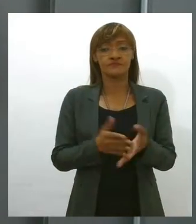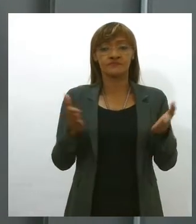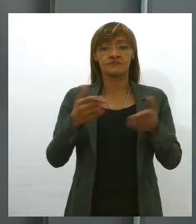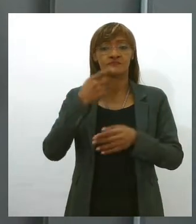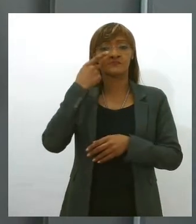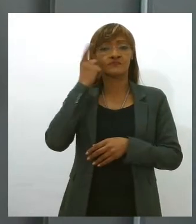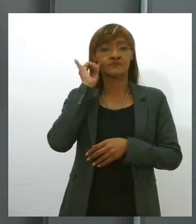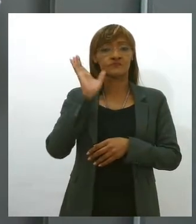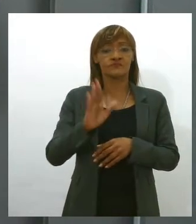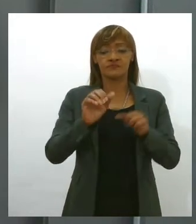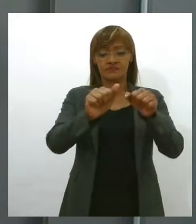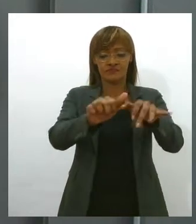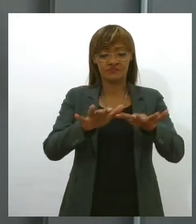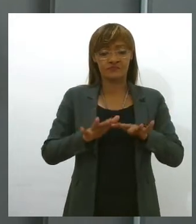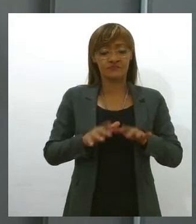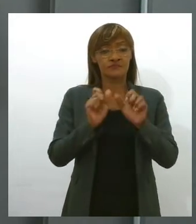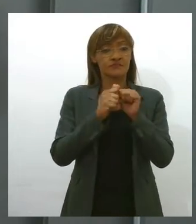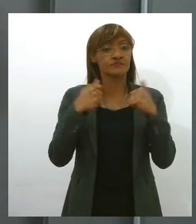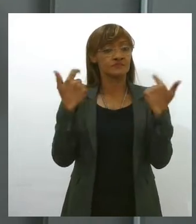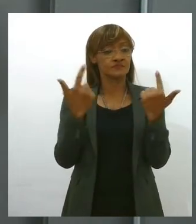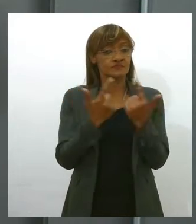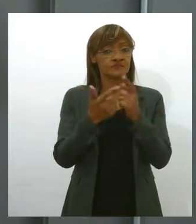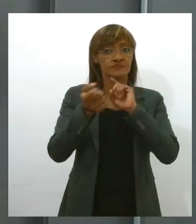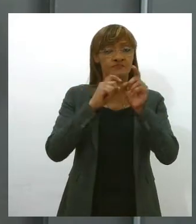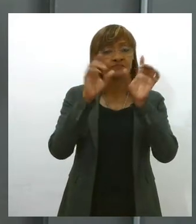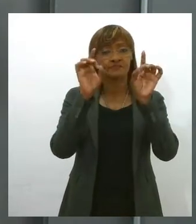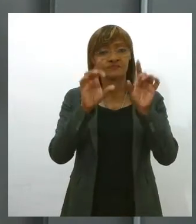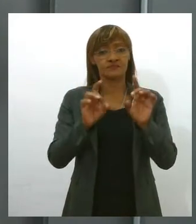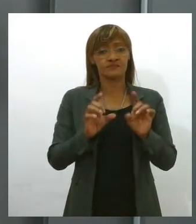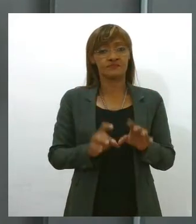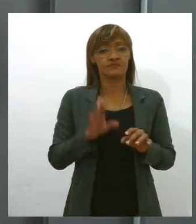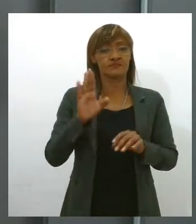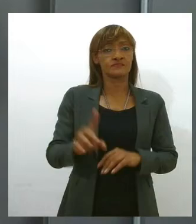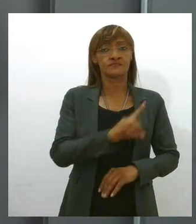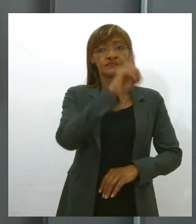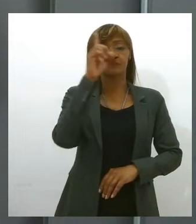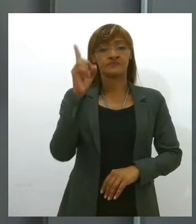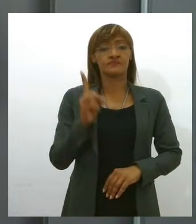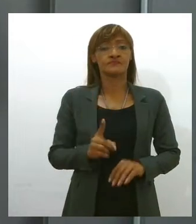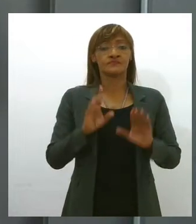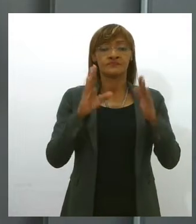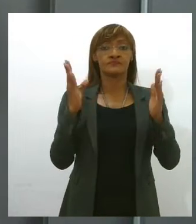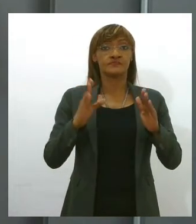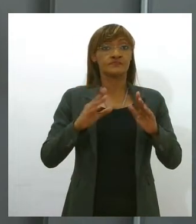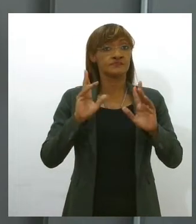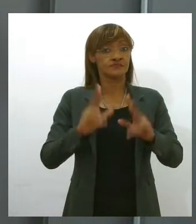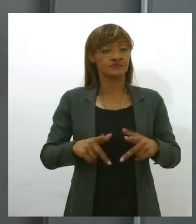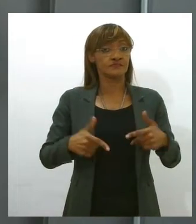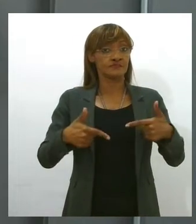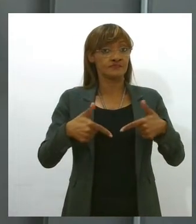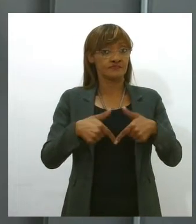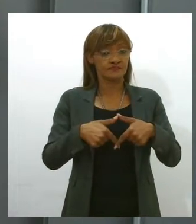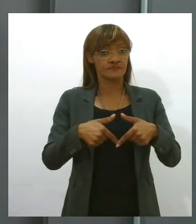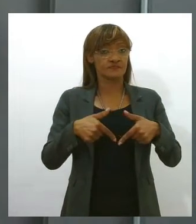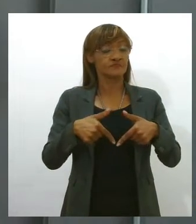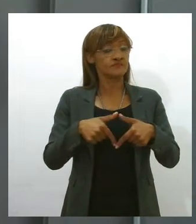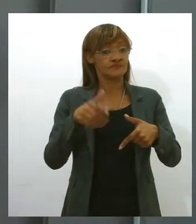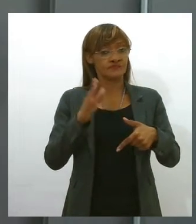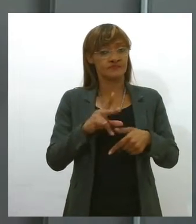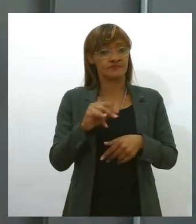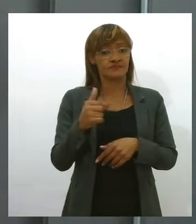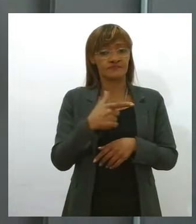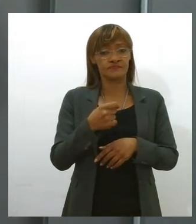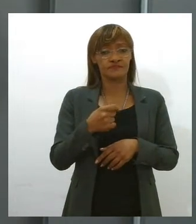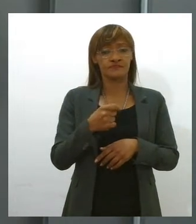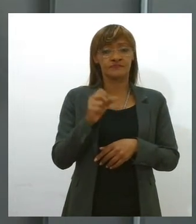Daleste uma sessão especial que marcou as comemorações alusivas ao dia do maçom celebrada em vinte de agosto um Título de Cidadão